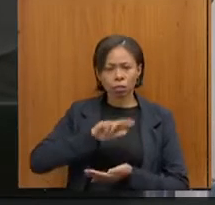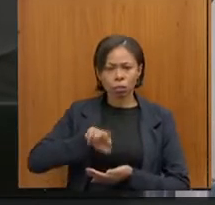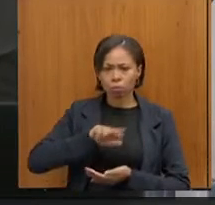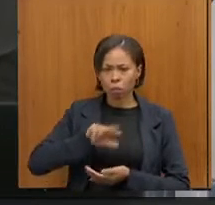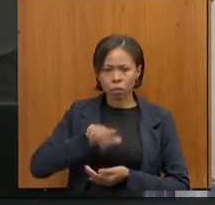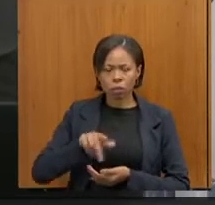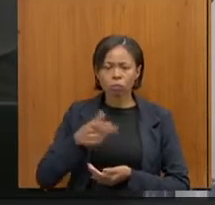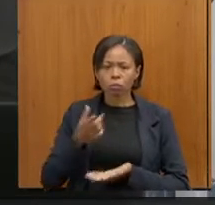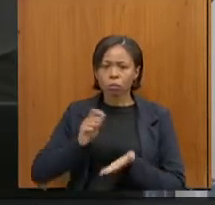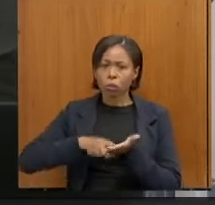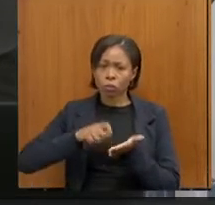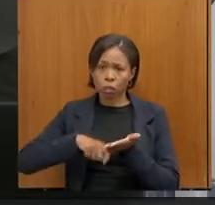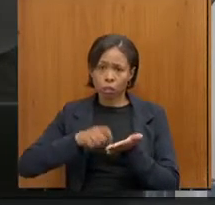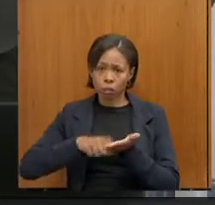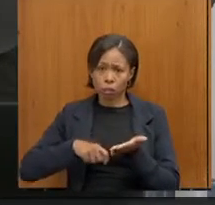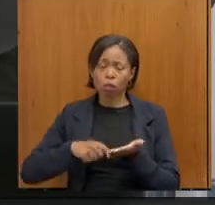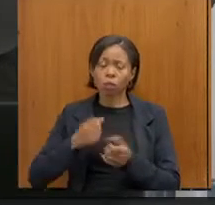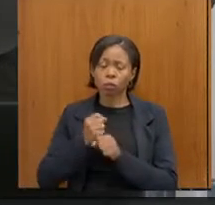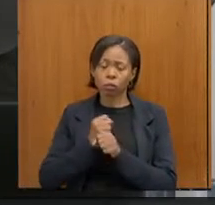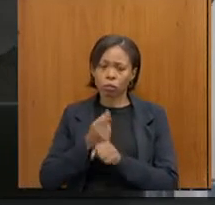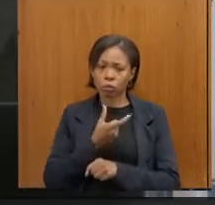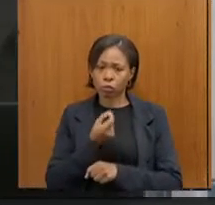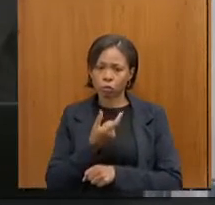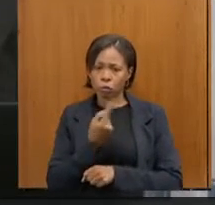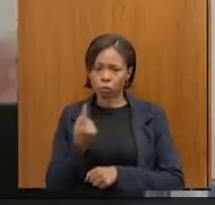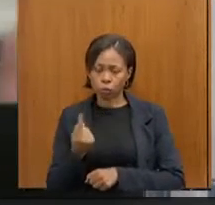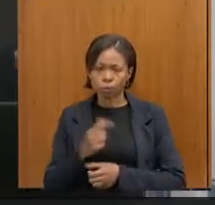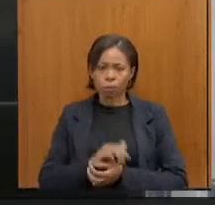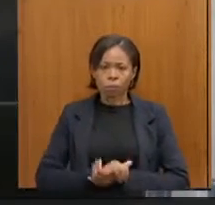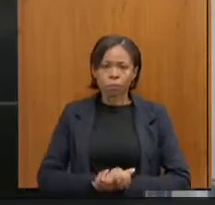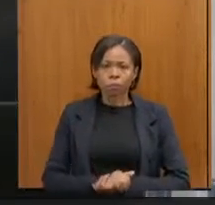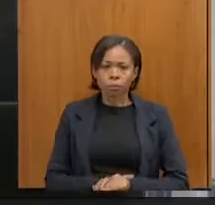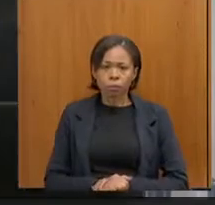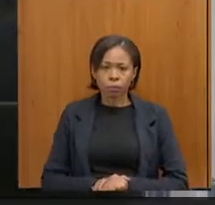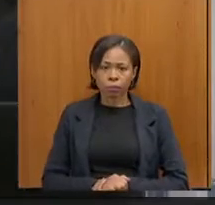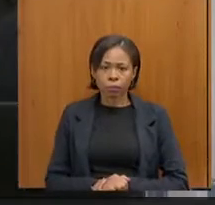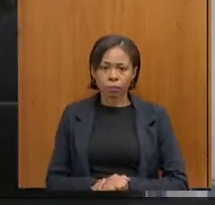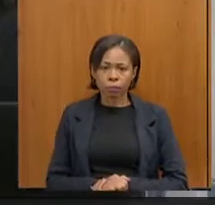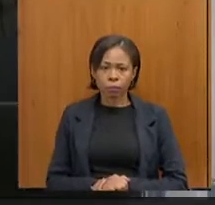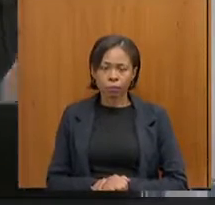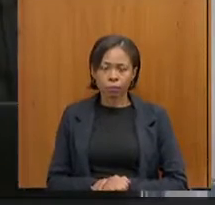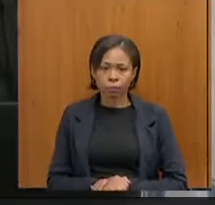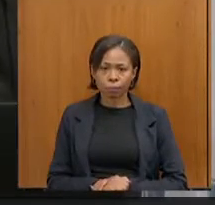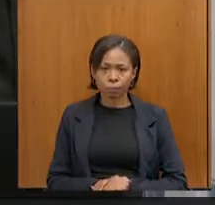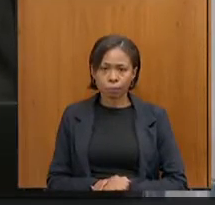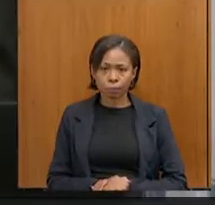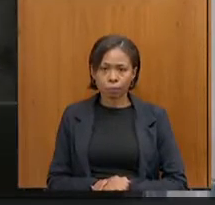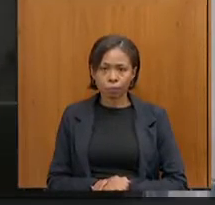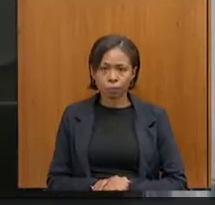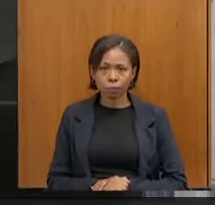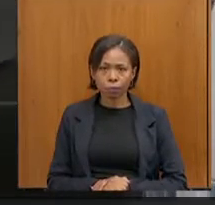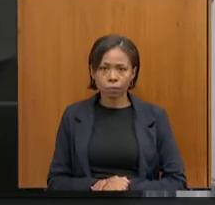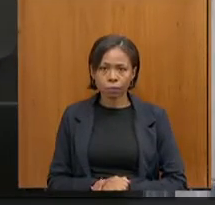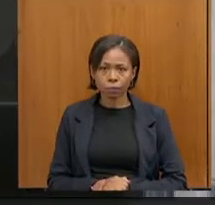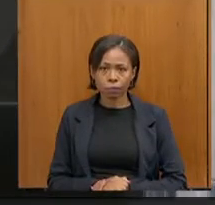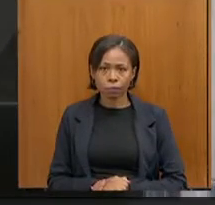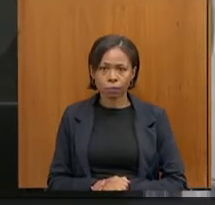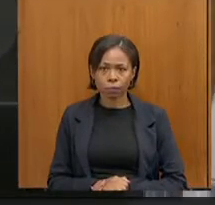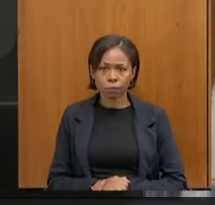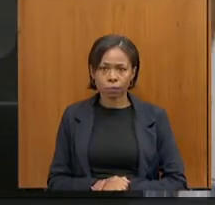24 meses sabe como são as medidas de um deputado se Beatriz Cerqueira E aí